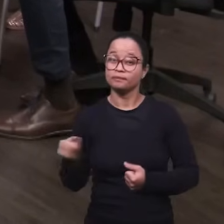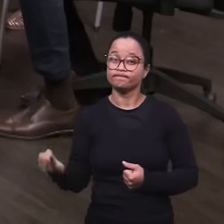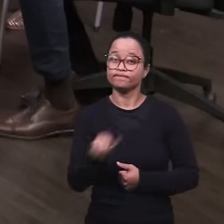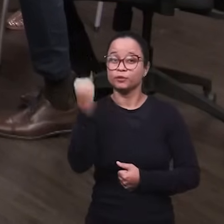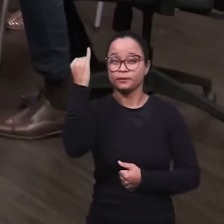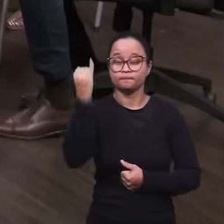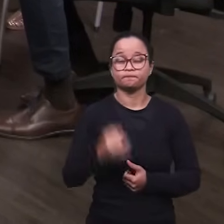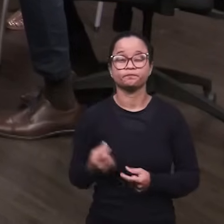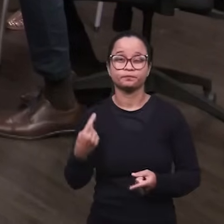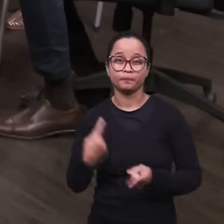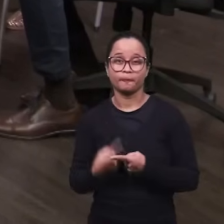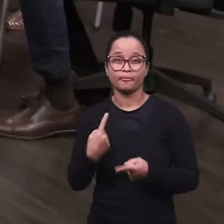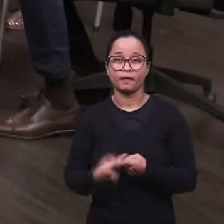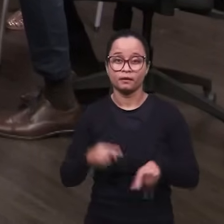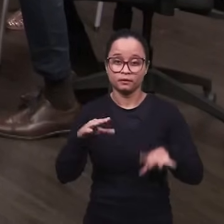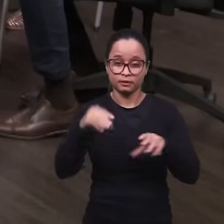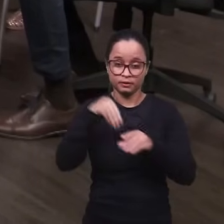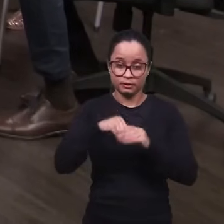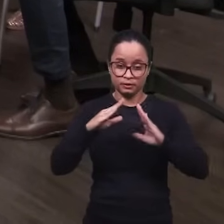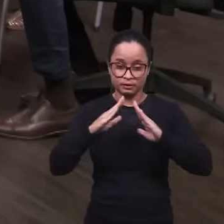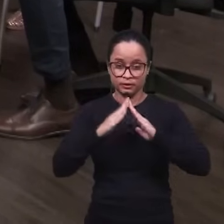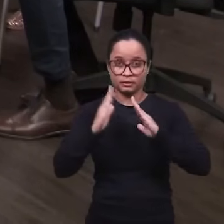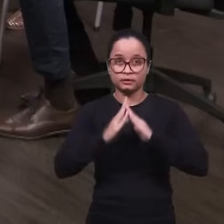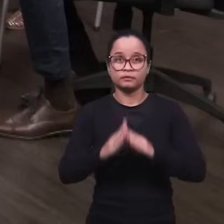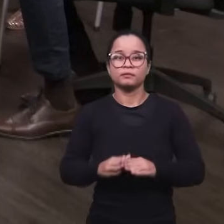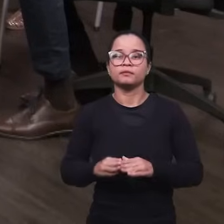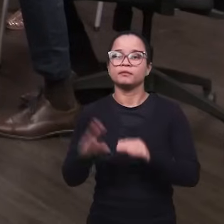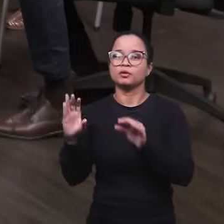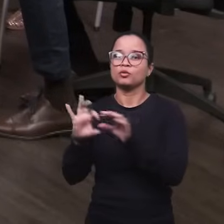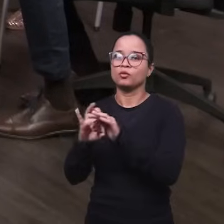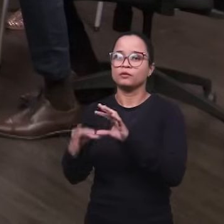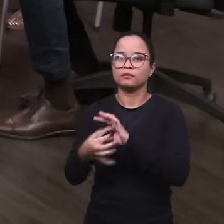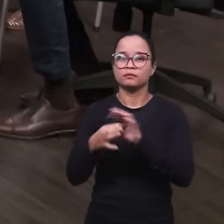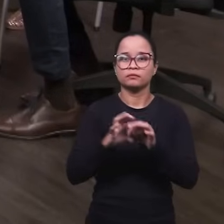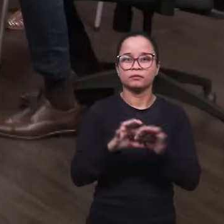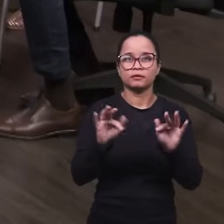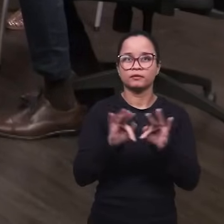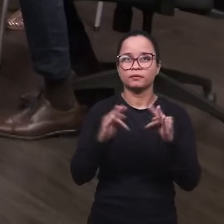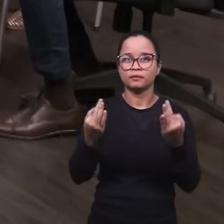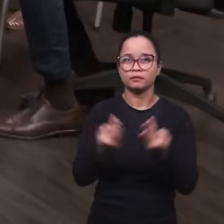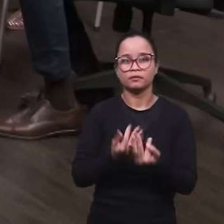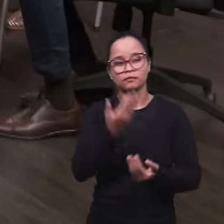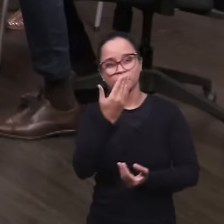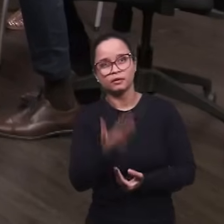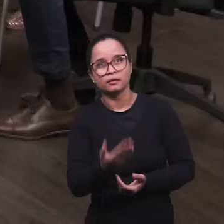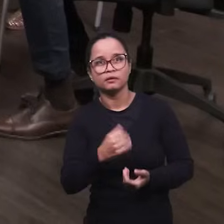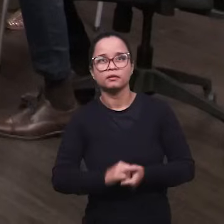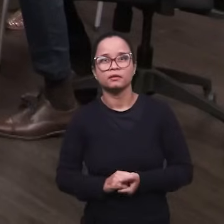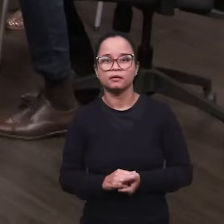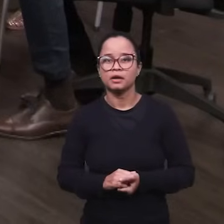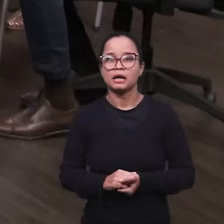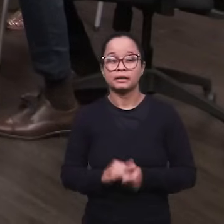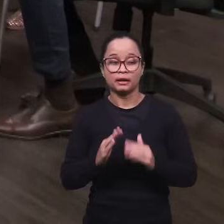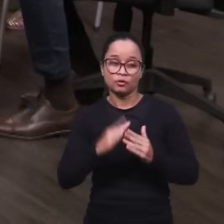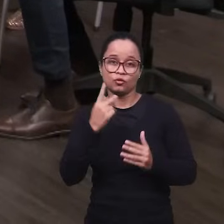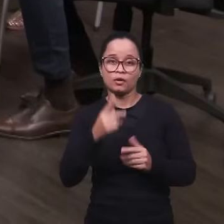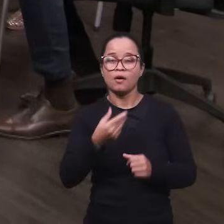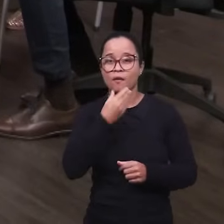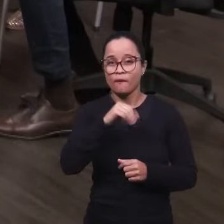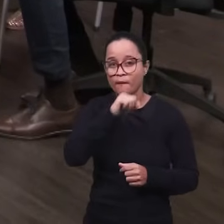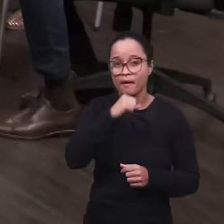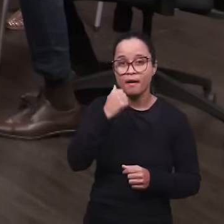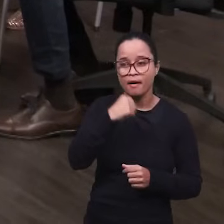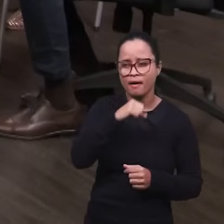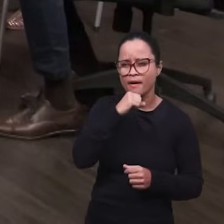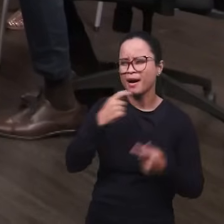importância. Porque, às vezes, começa dentro de casa mesmo, né? Até pelo contexto familiar, igual no caso do senhor. não precisava, os pais não